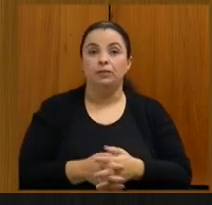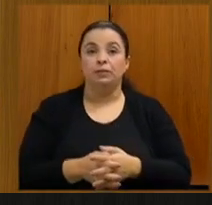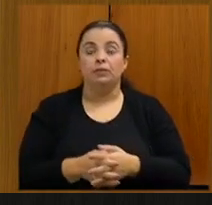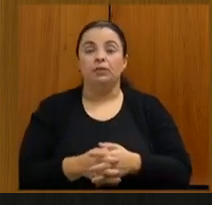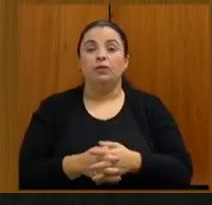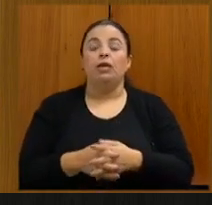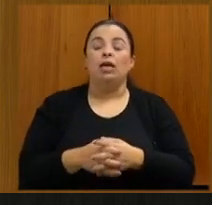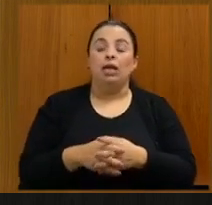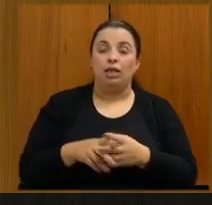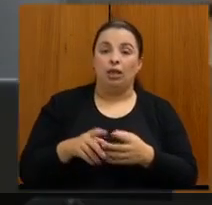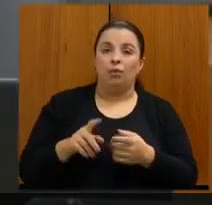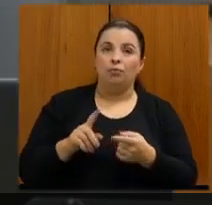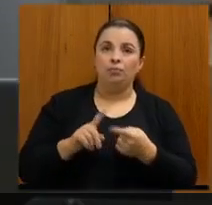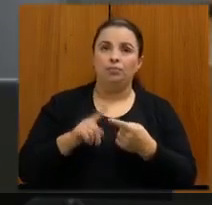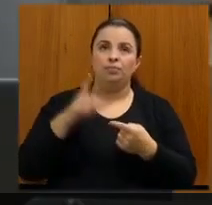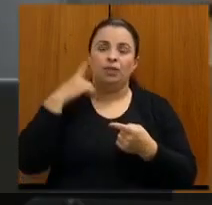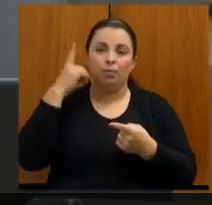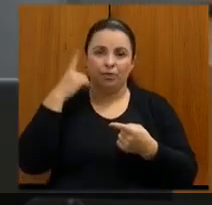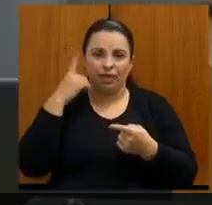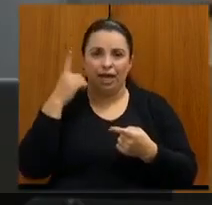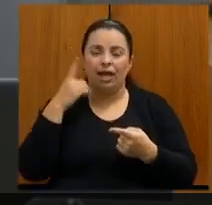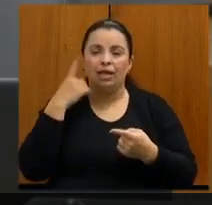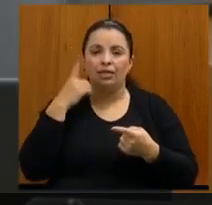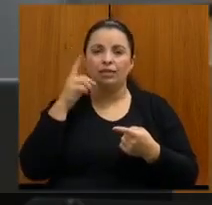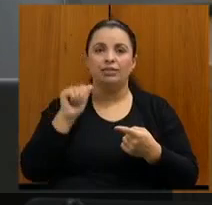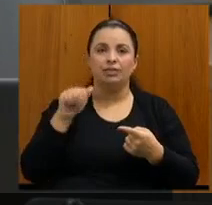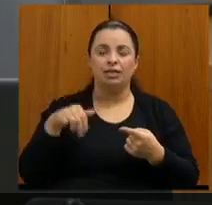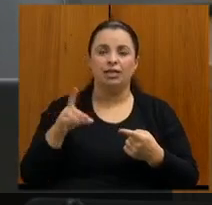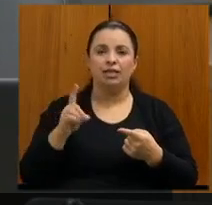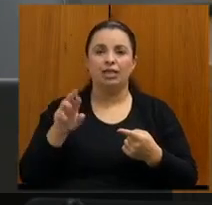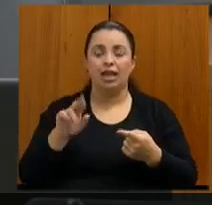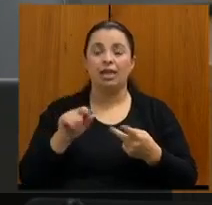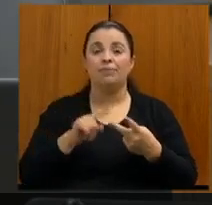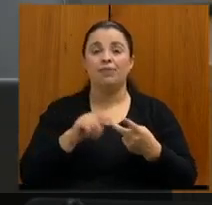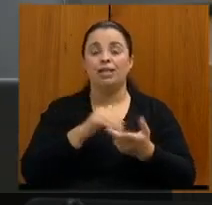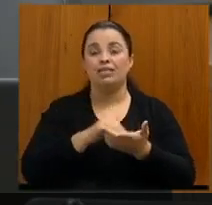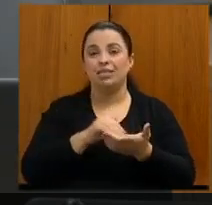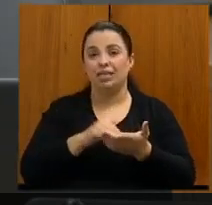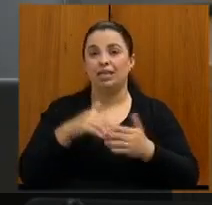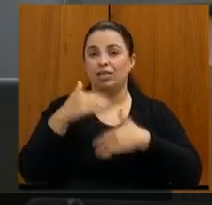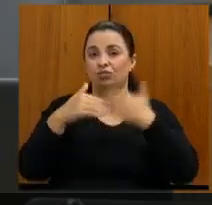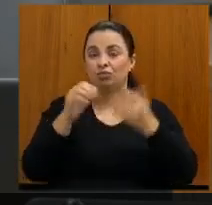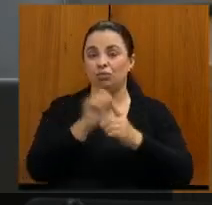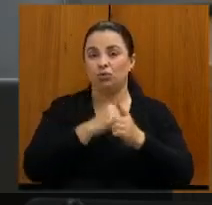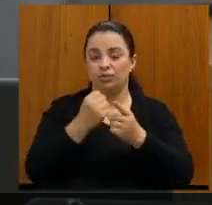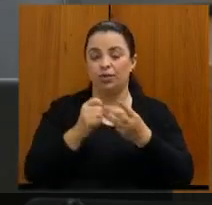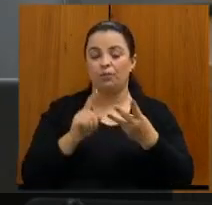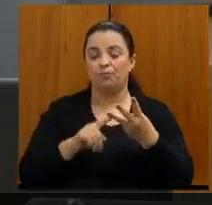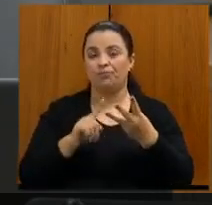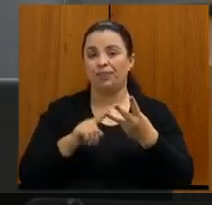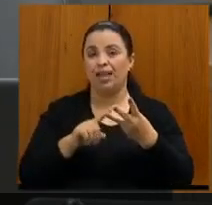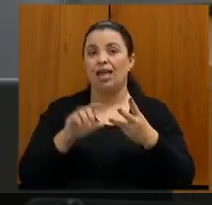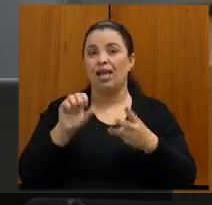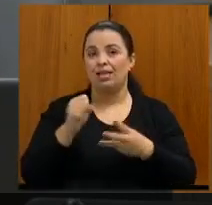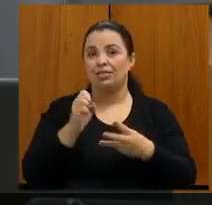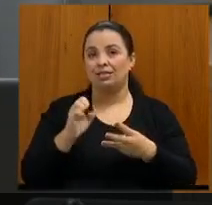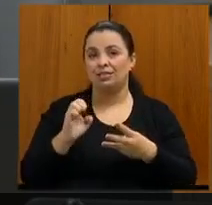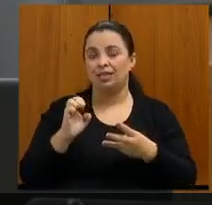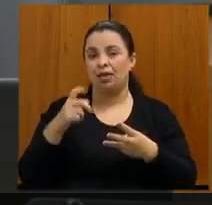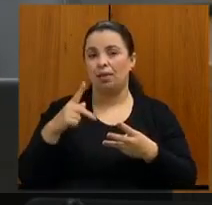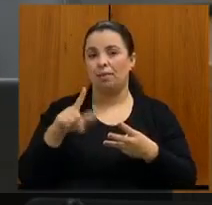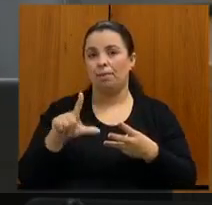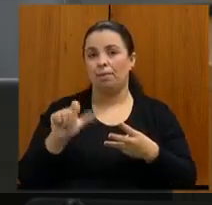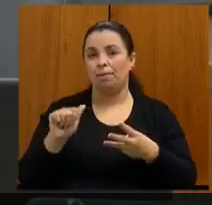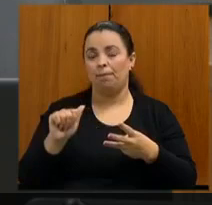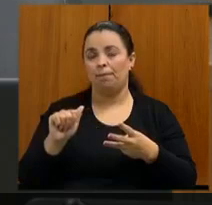deputada Andreia Nossa secretária de Desenvolvimento Social a Seplag pela parte da ceplac tá tudo OK